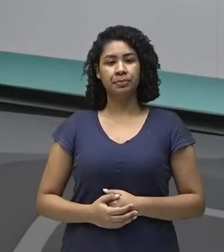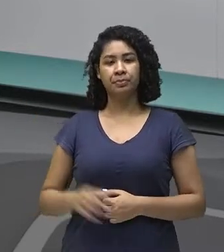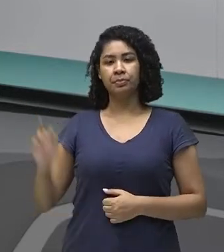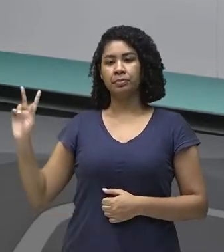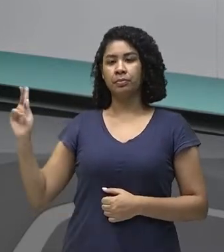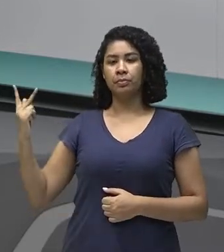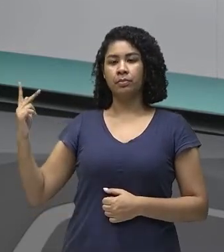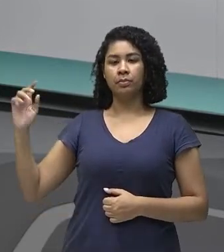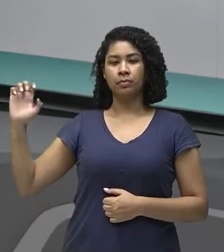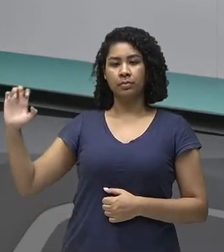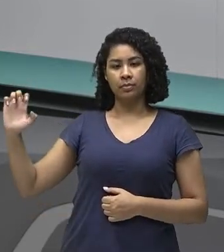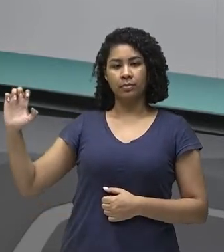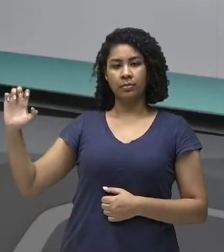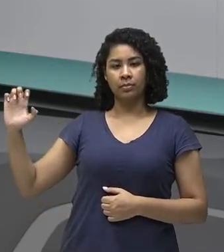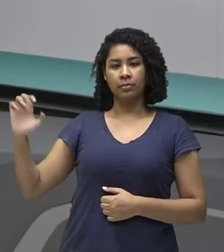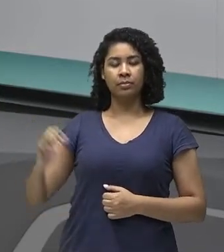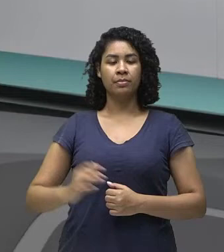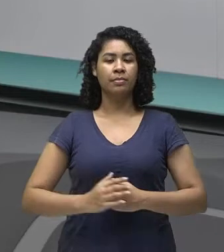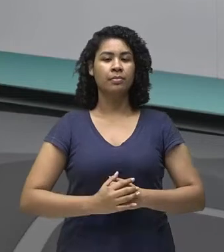he,